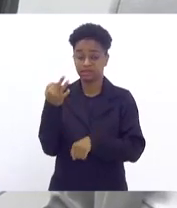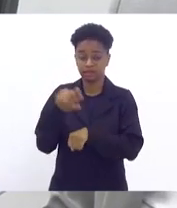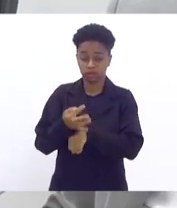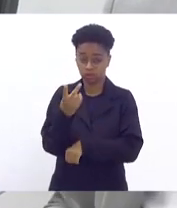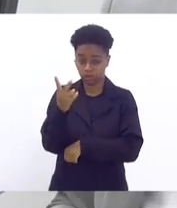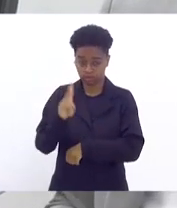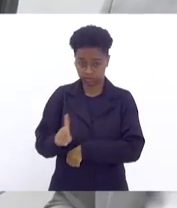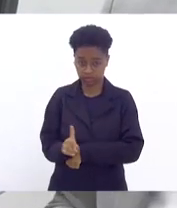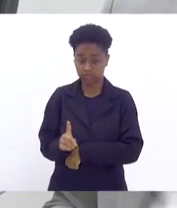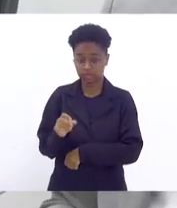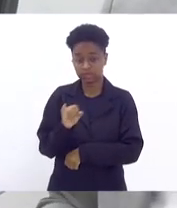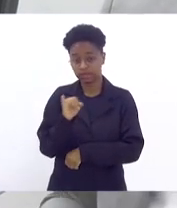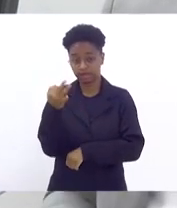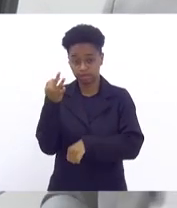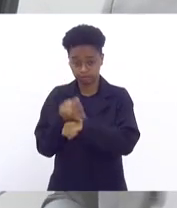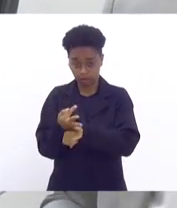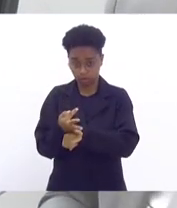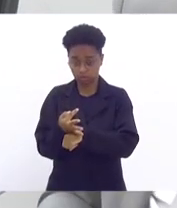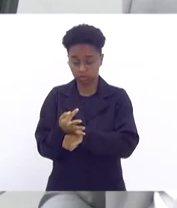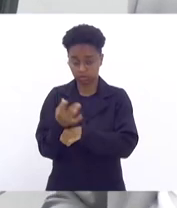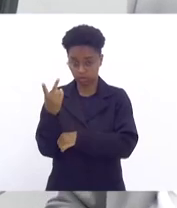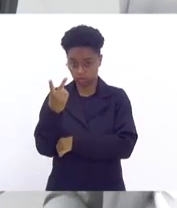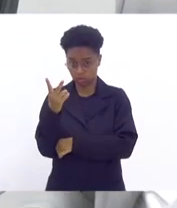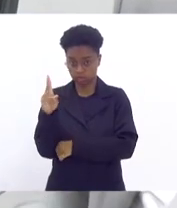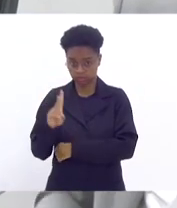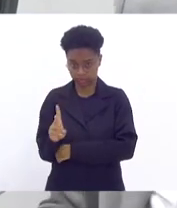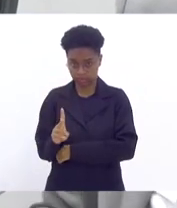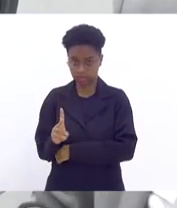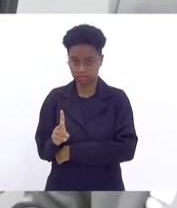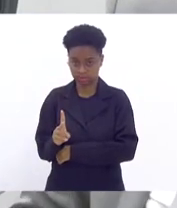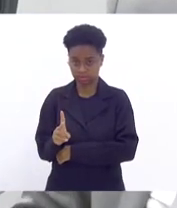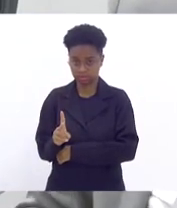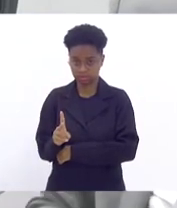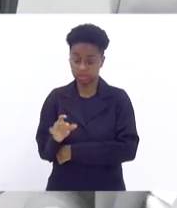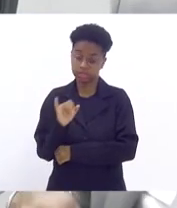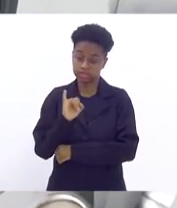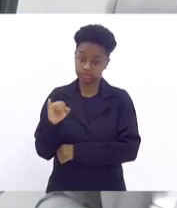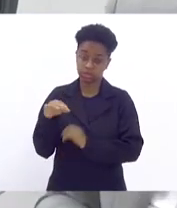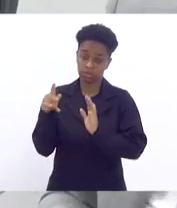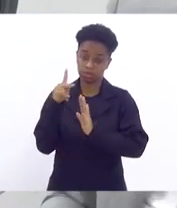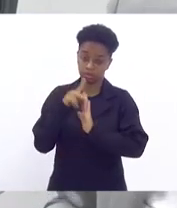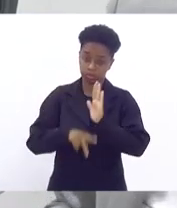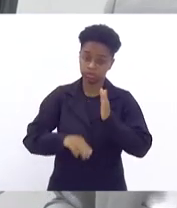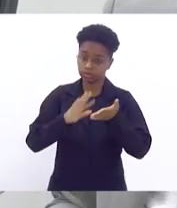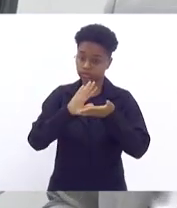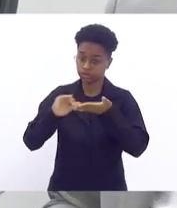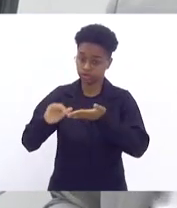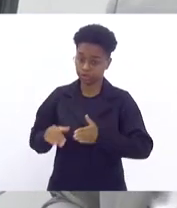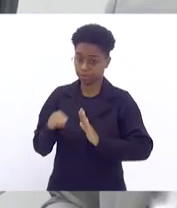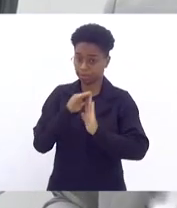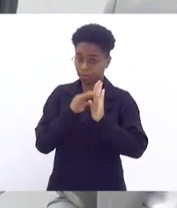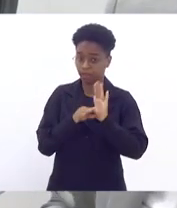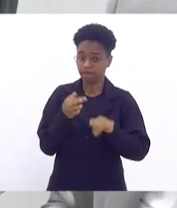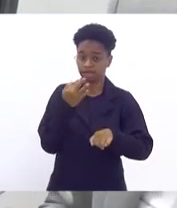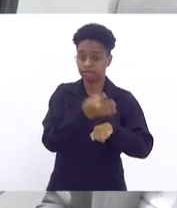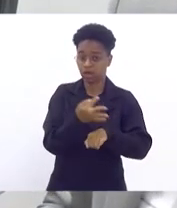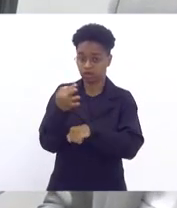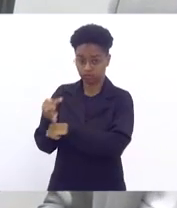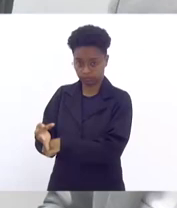a partir da segunda ausência né a partir do projeto ser retirado na segunda ausência